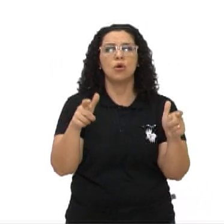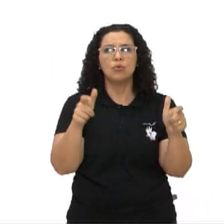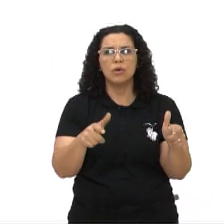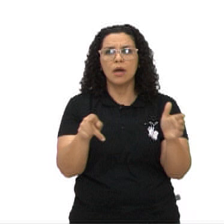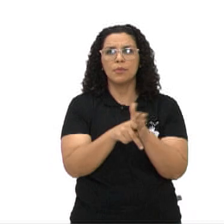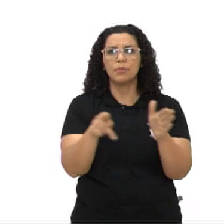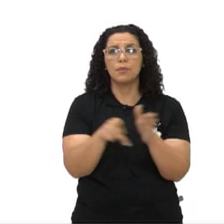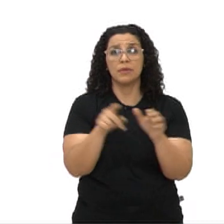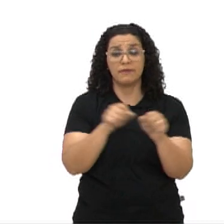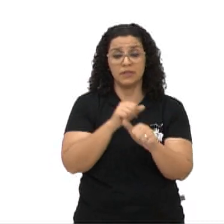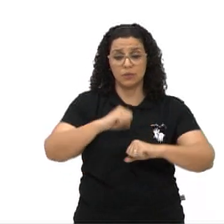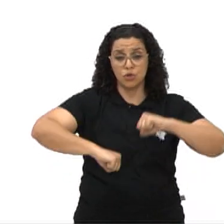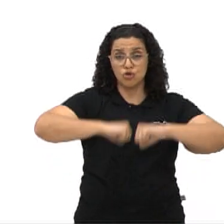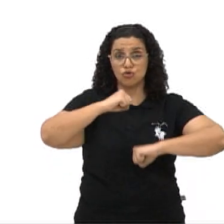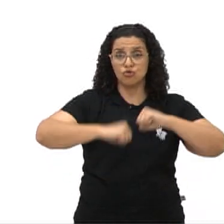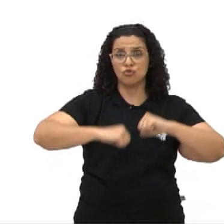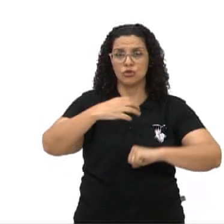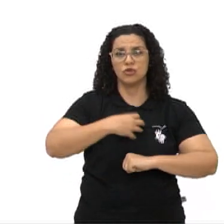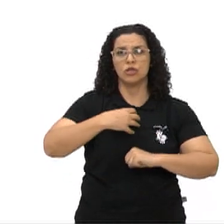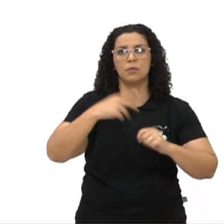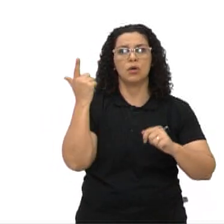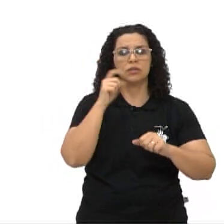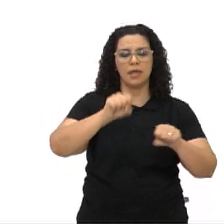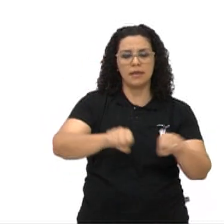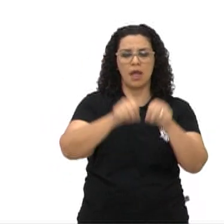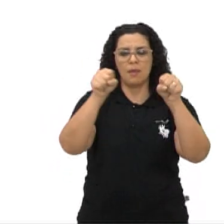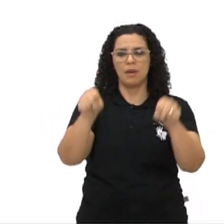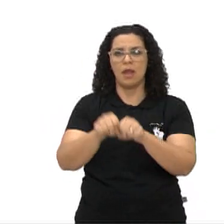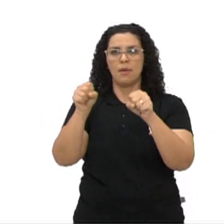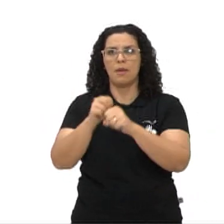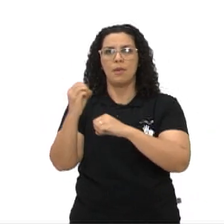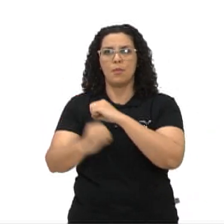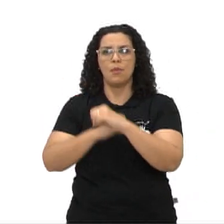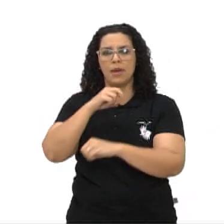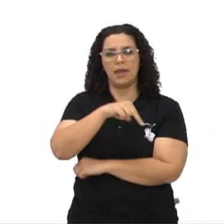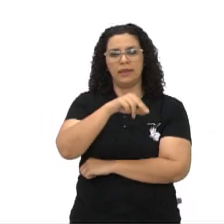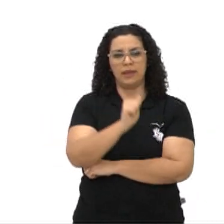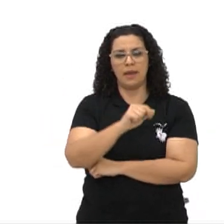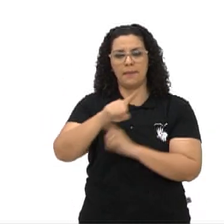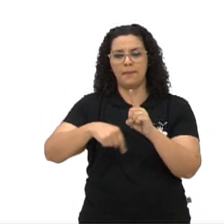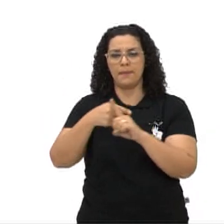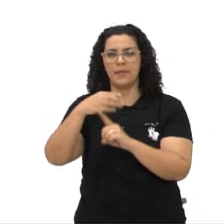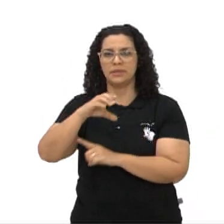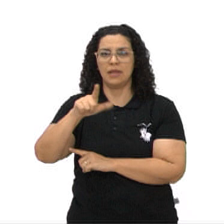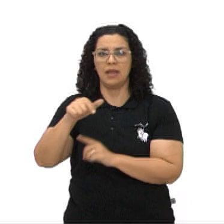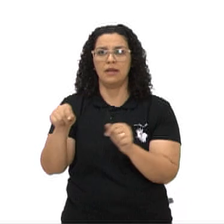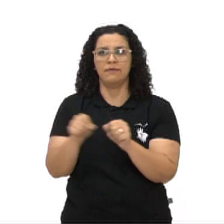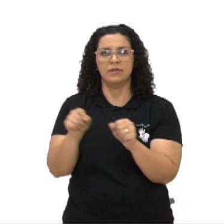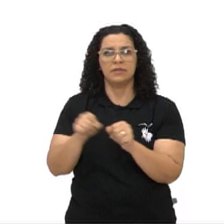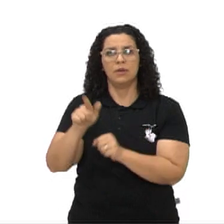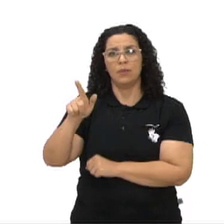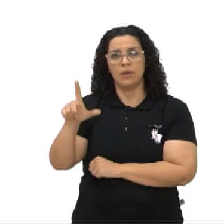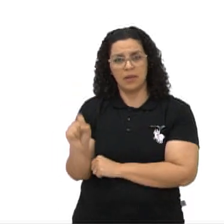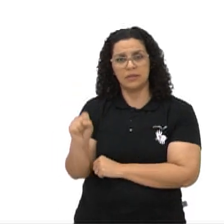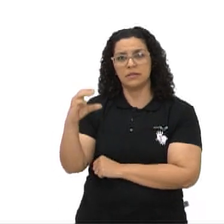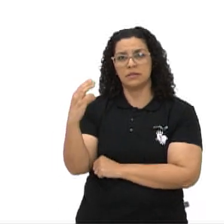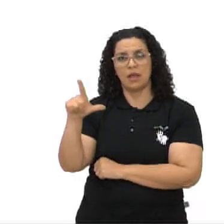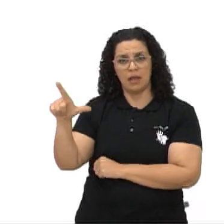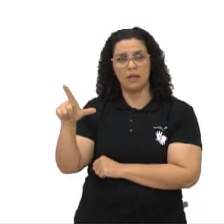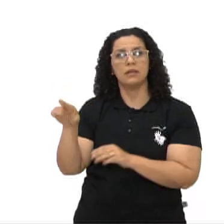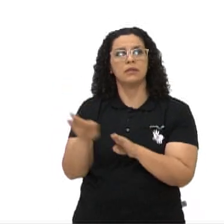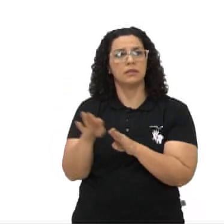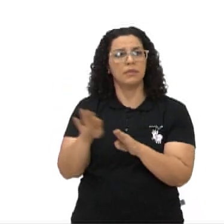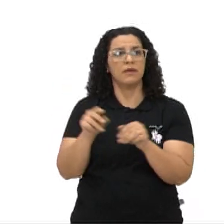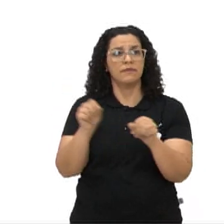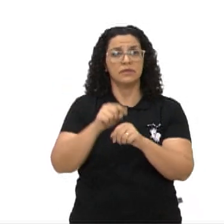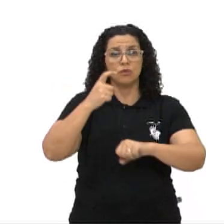célula eletrolítica da indústria para fazer essa quebra do NaCl e a produção do gás cloro aqui, né? E